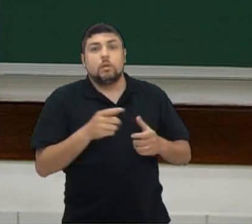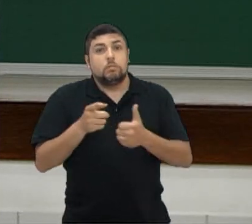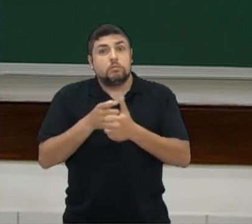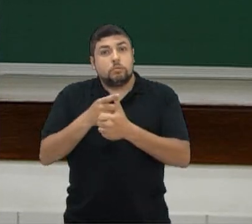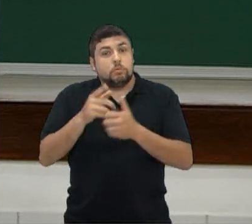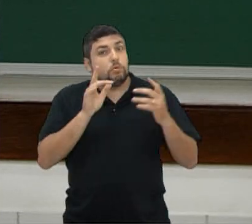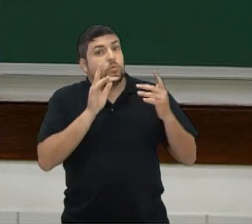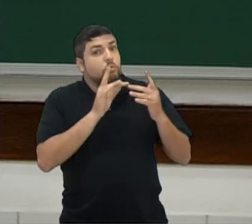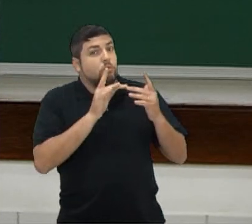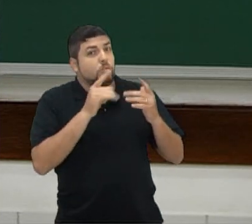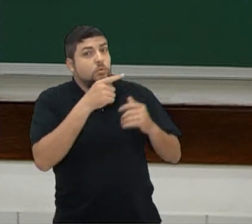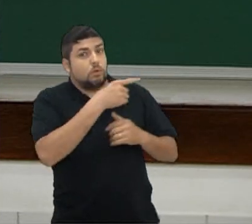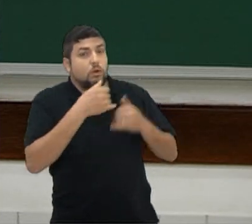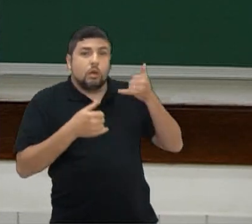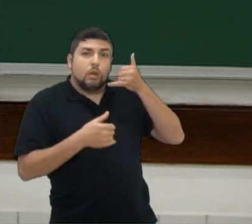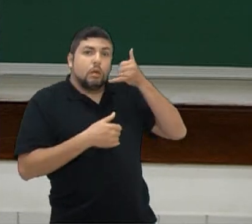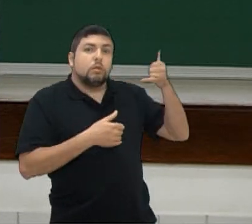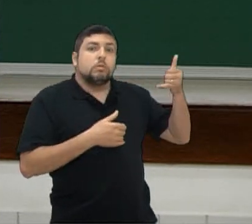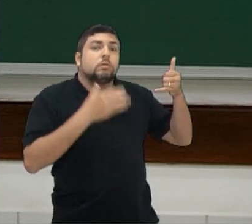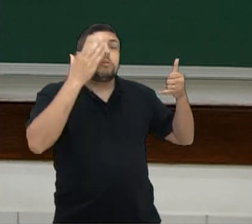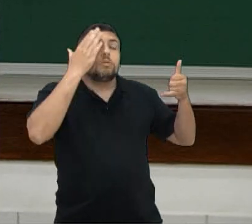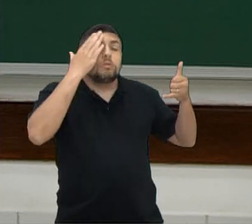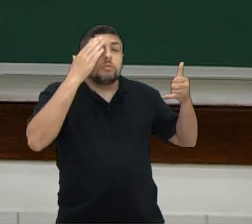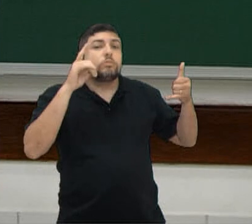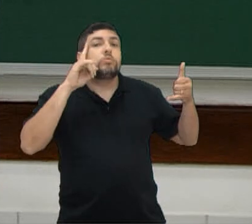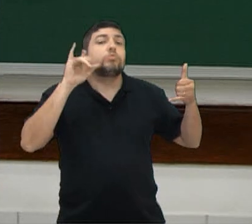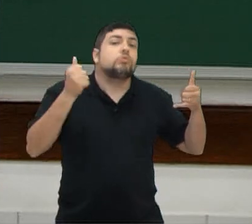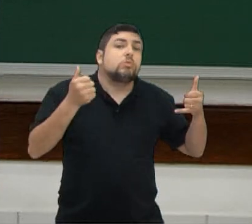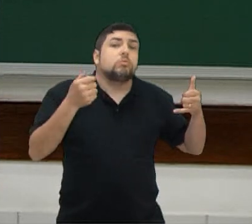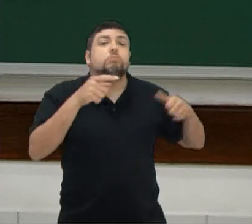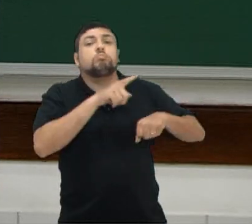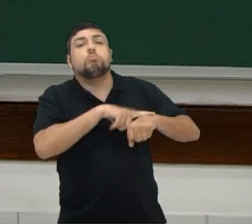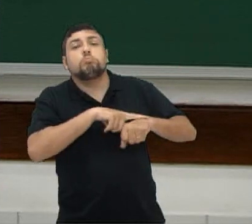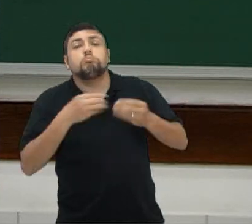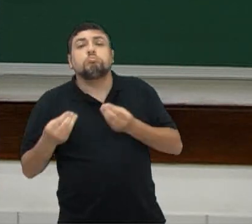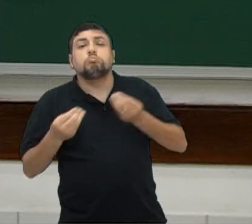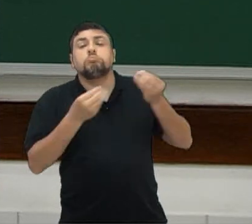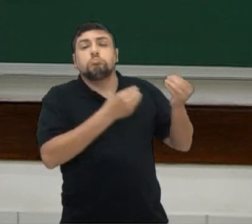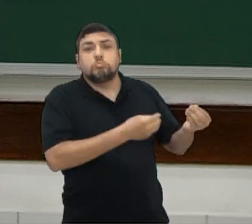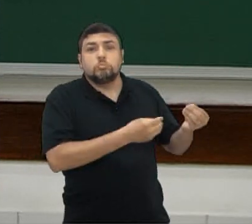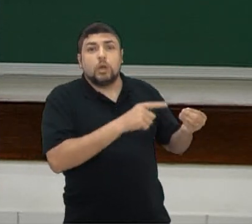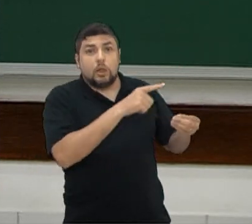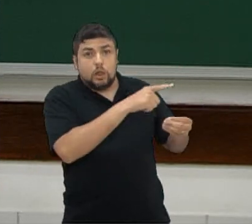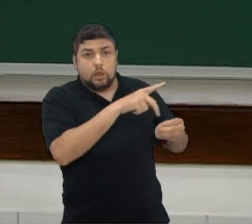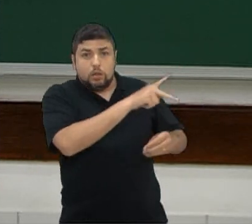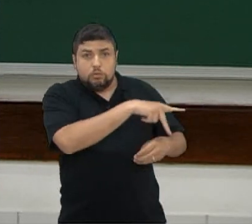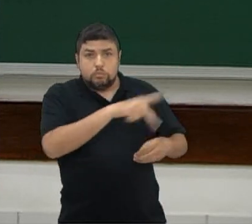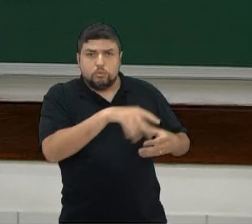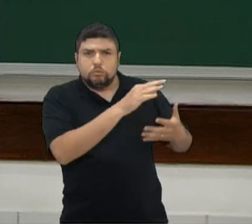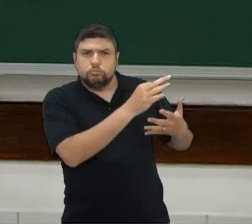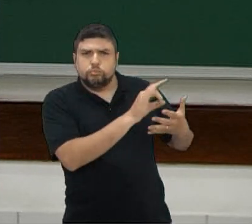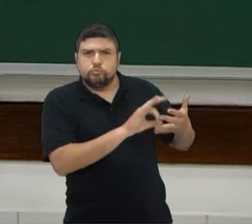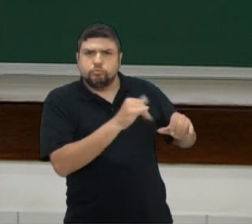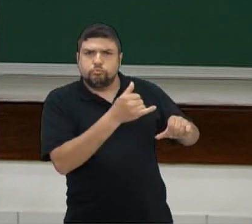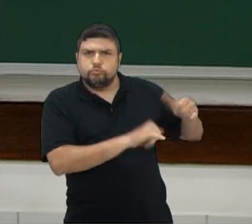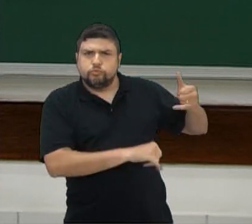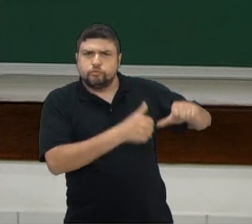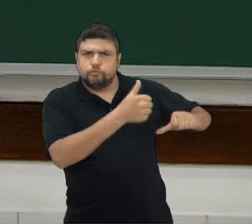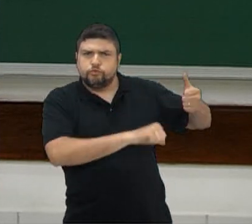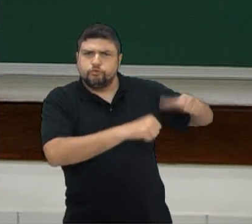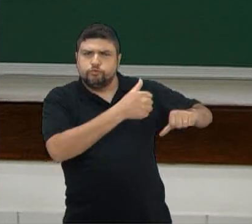indo retirar as atividades impressas e levar, retornar essas atividades para que os professores possam corrigir, e fazer o lançamento